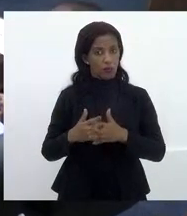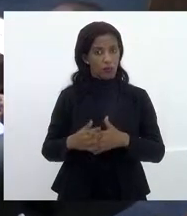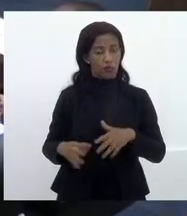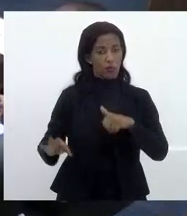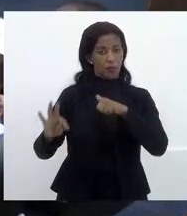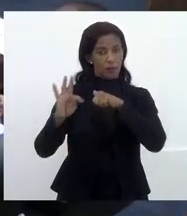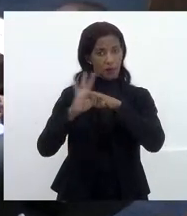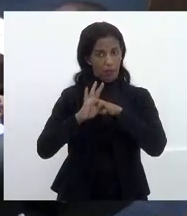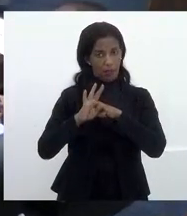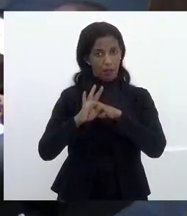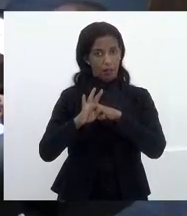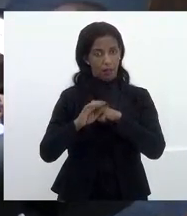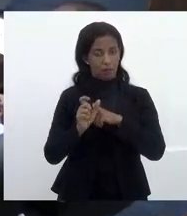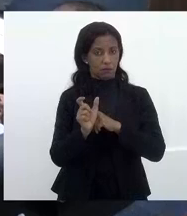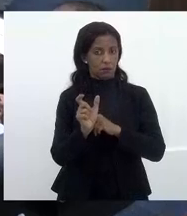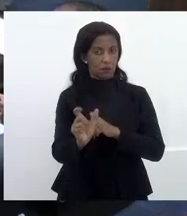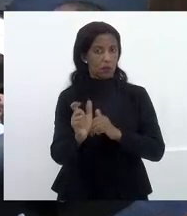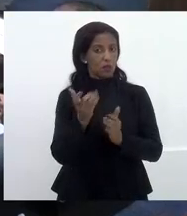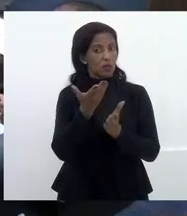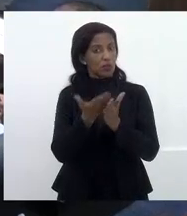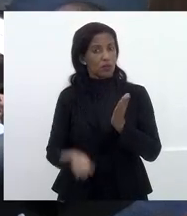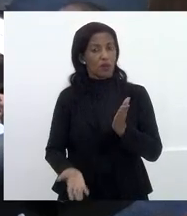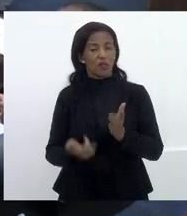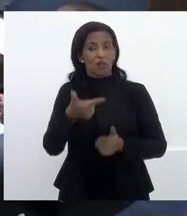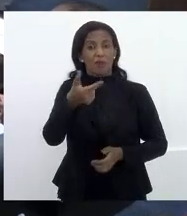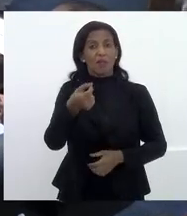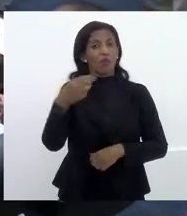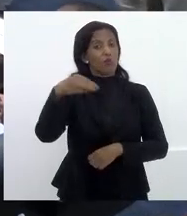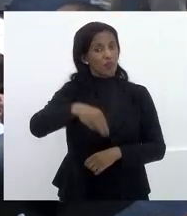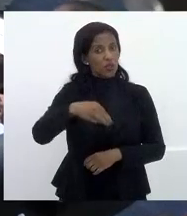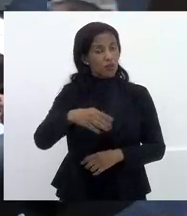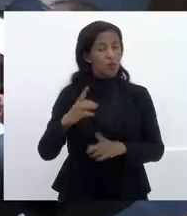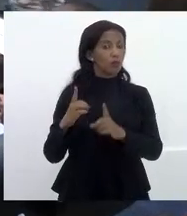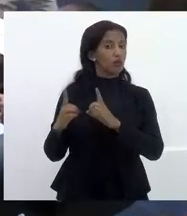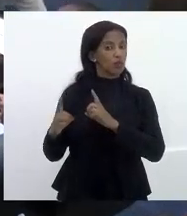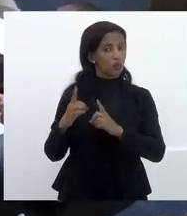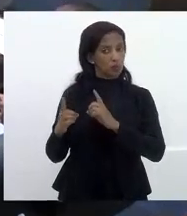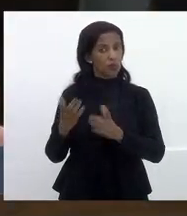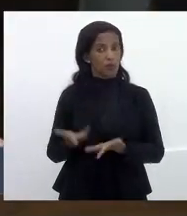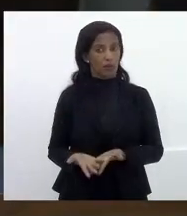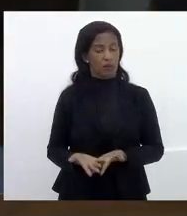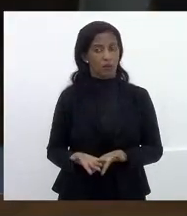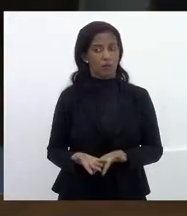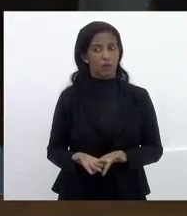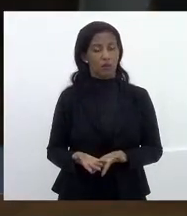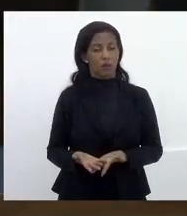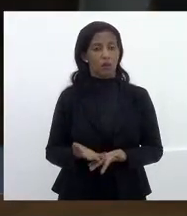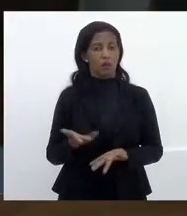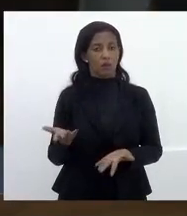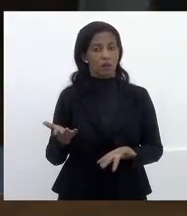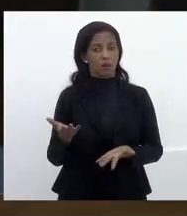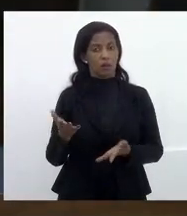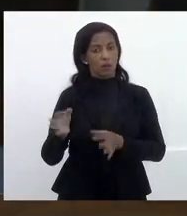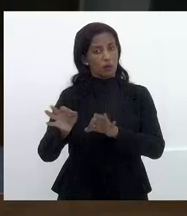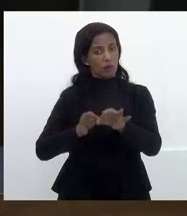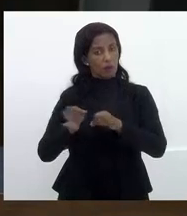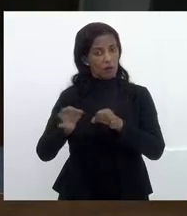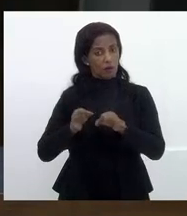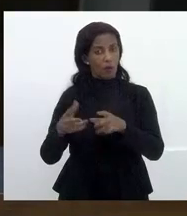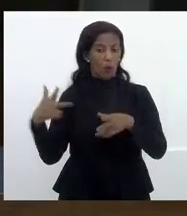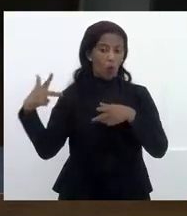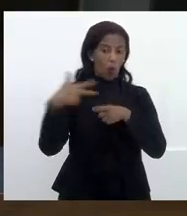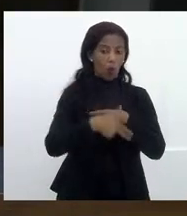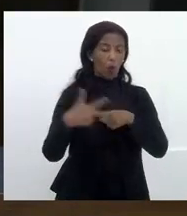a técnica da questão porque senão a gente vai perder já perdeu quase 20 minutos na discussão cinco mantém audiência e da forma que vamos